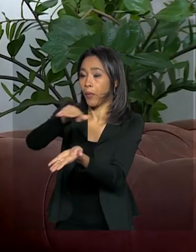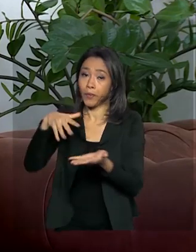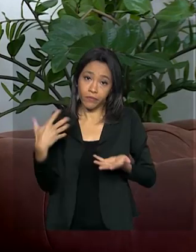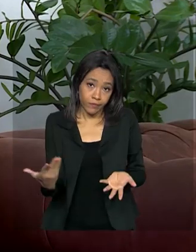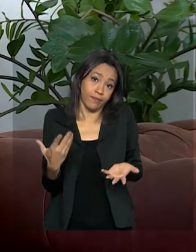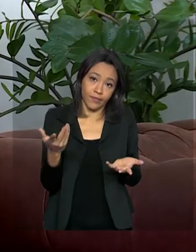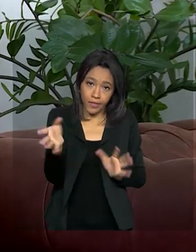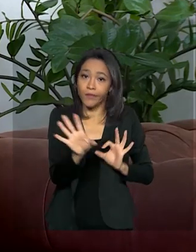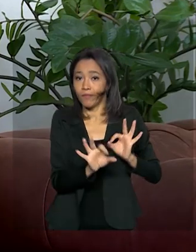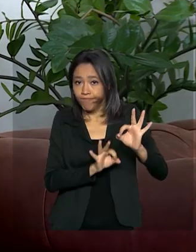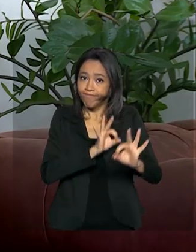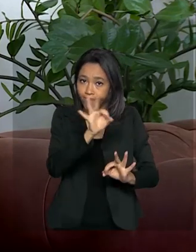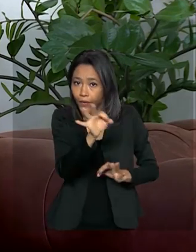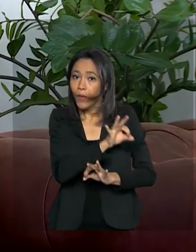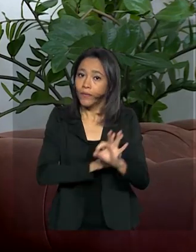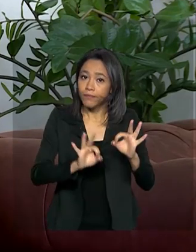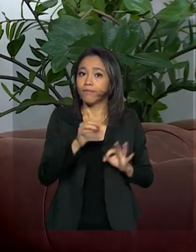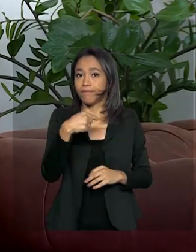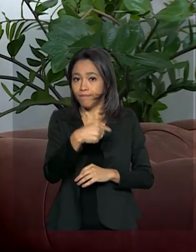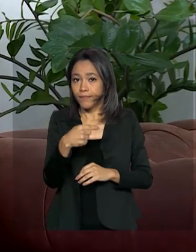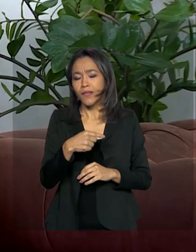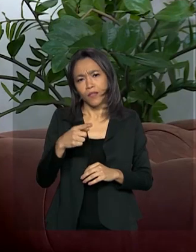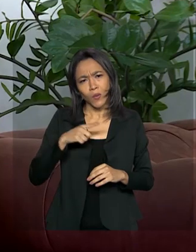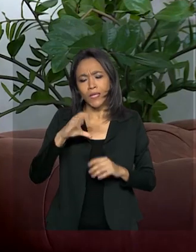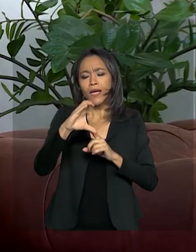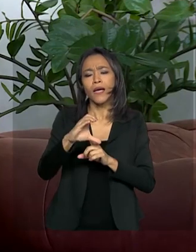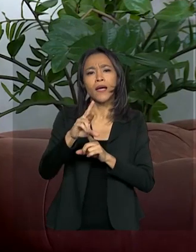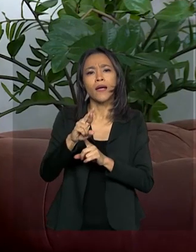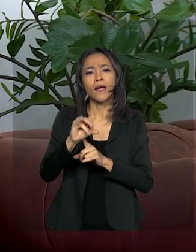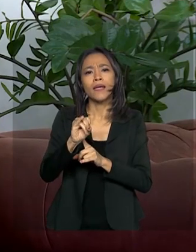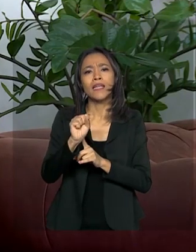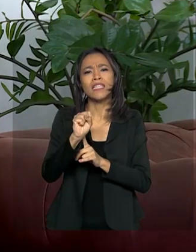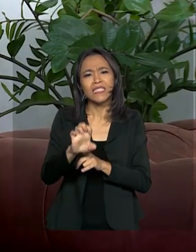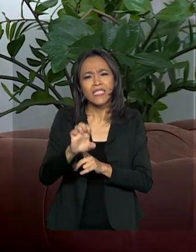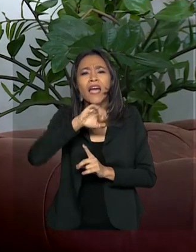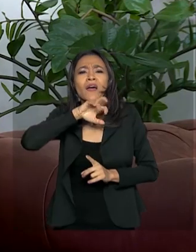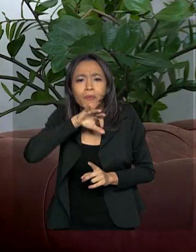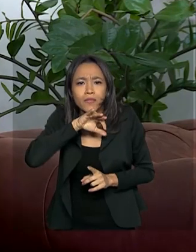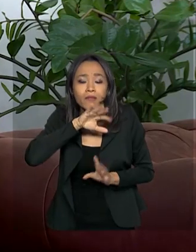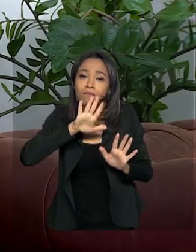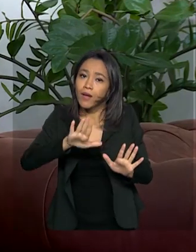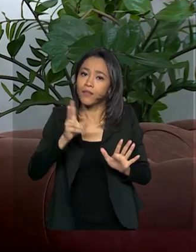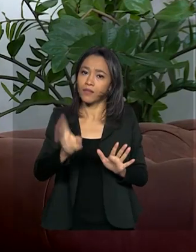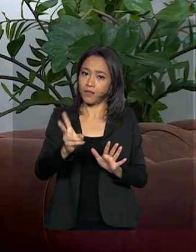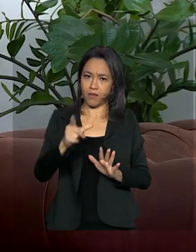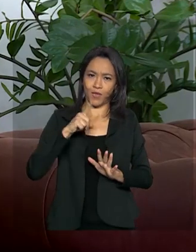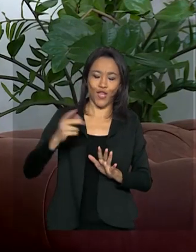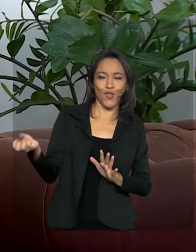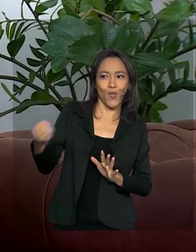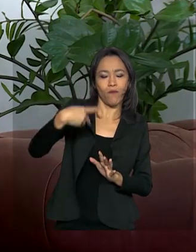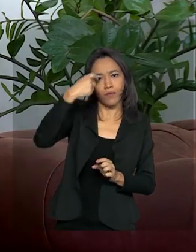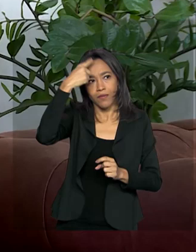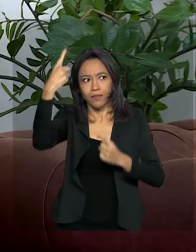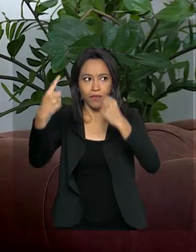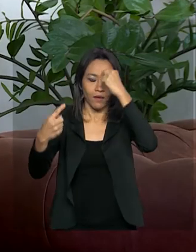a vamos nós vamos ter que toda a crise é muito ruim mas você sempre tem novas